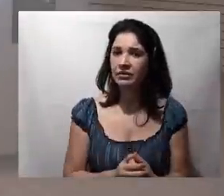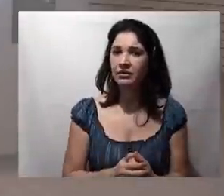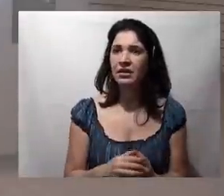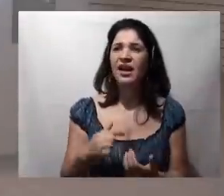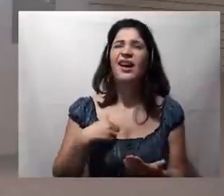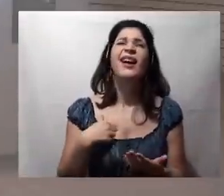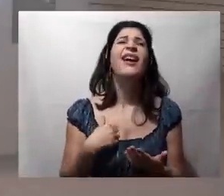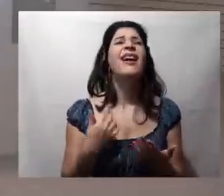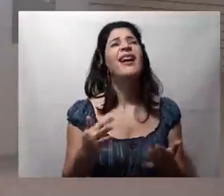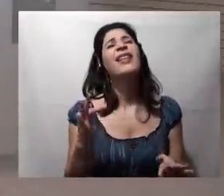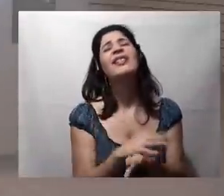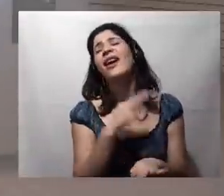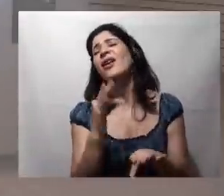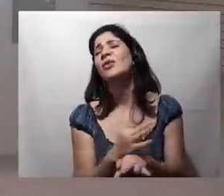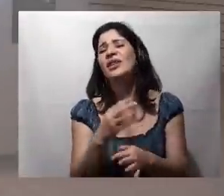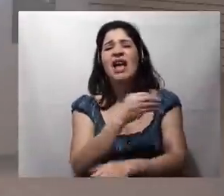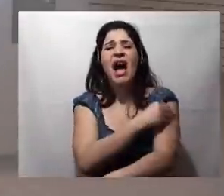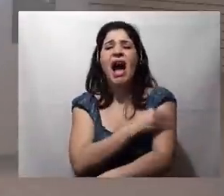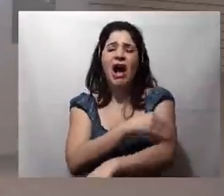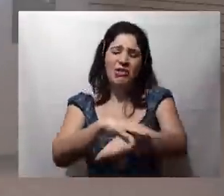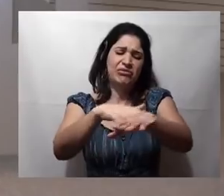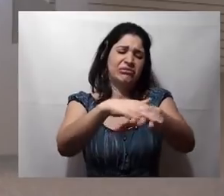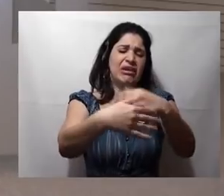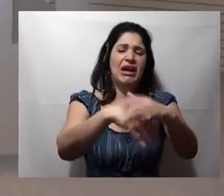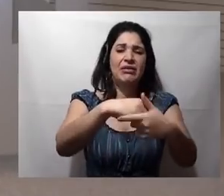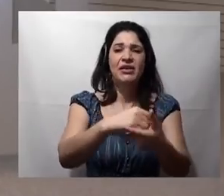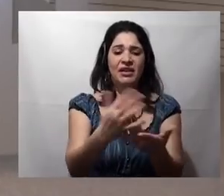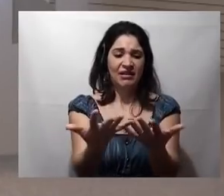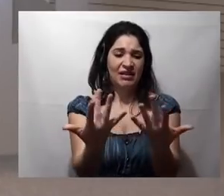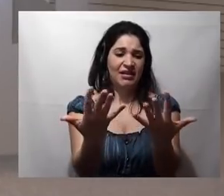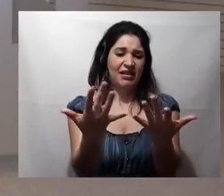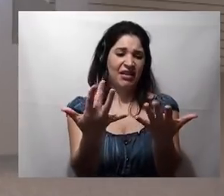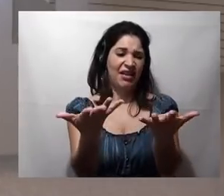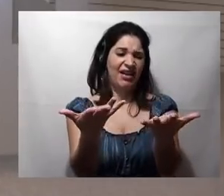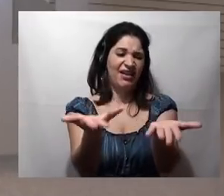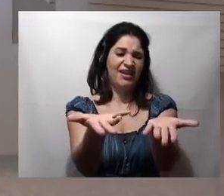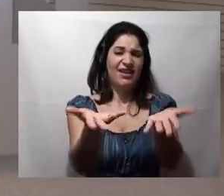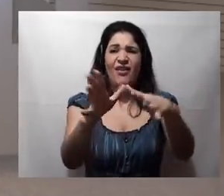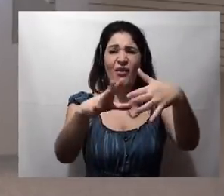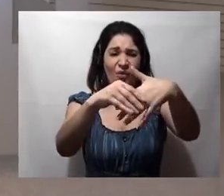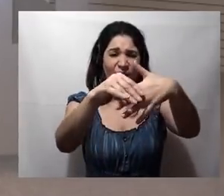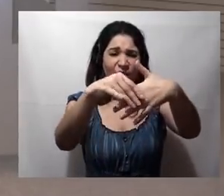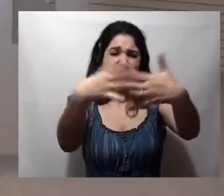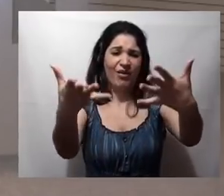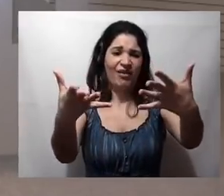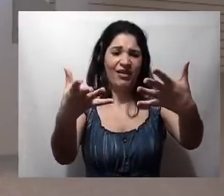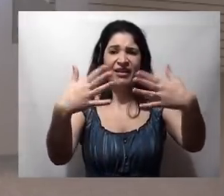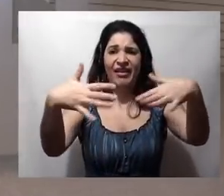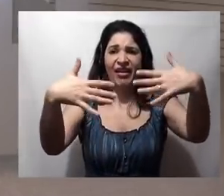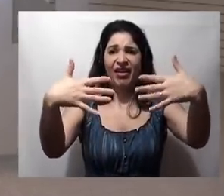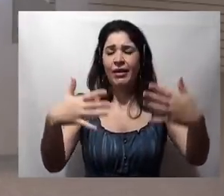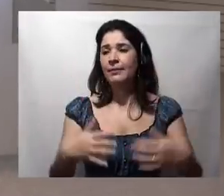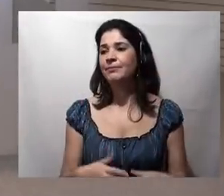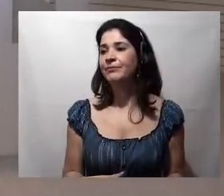e até minha mãe de 90 anos minha mãe disse que ela eu fiz minha mão já tá até fina tanto lavar